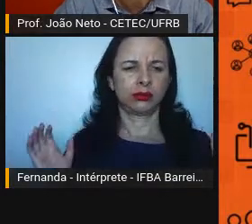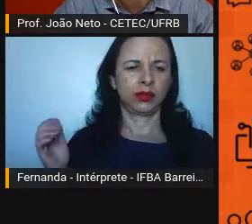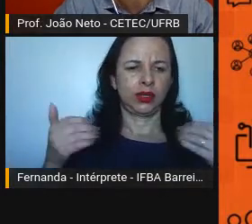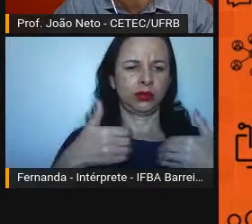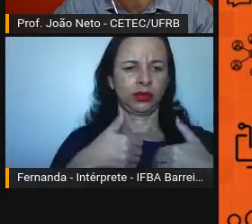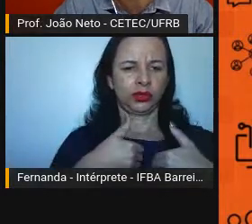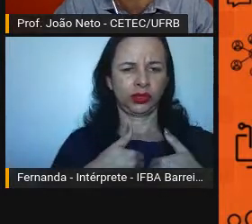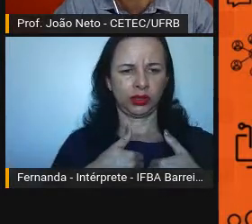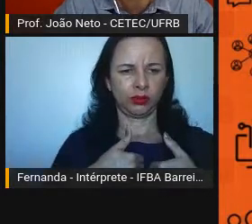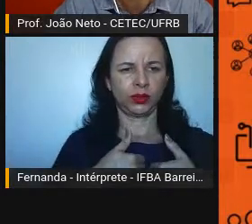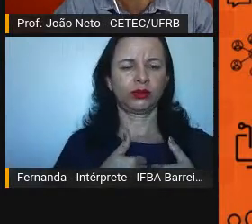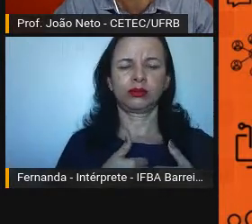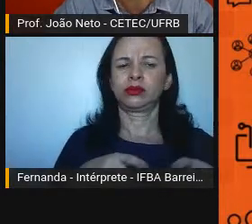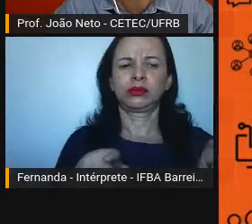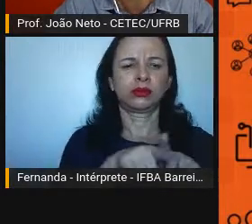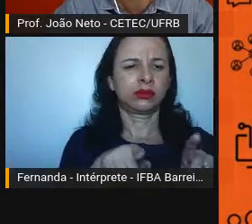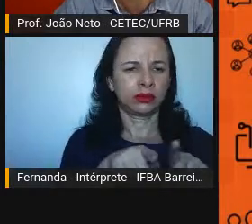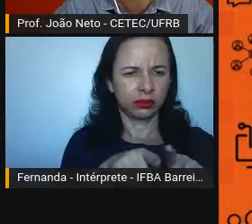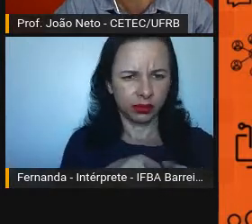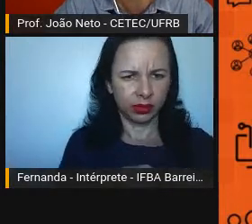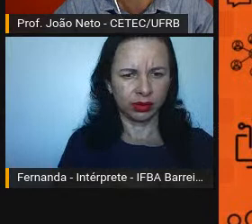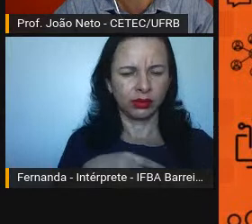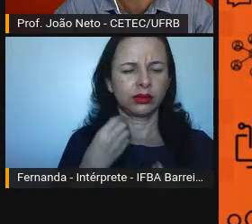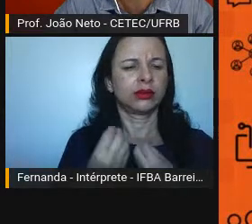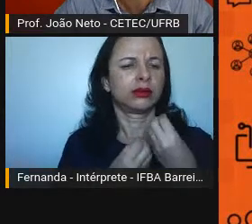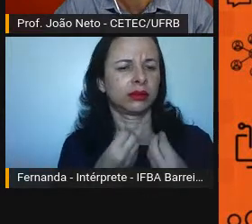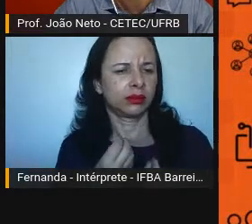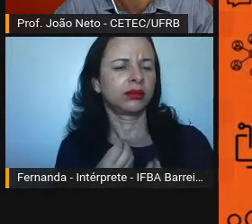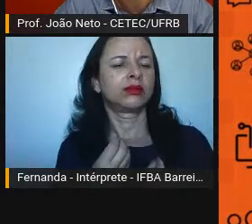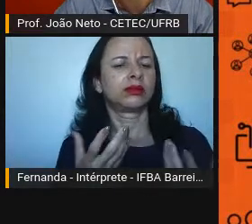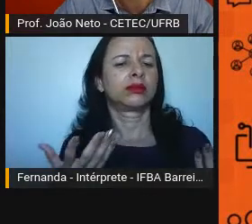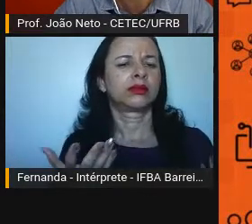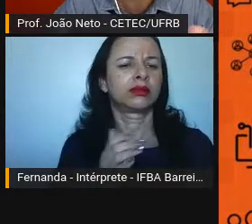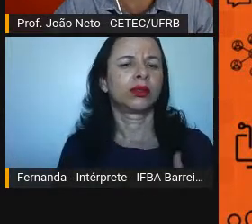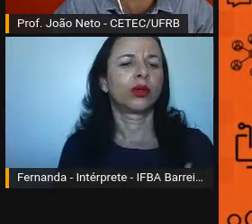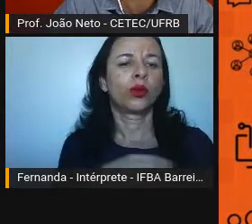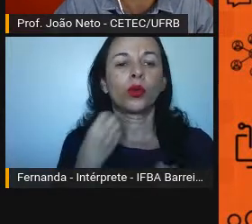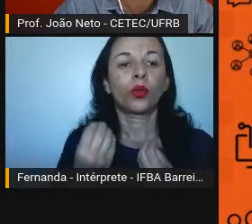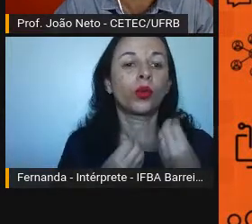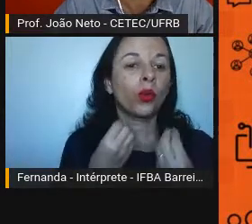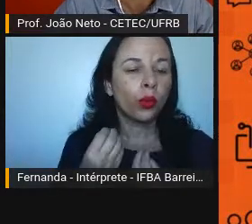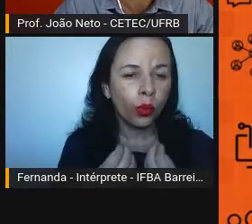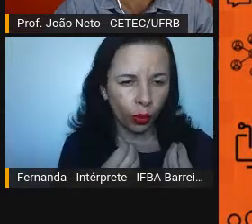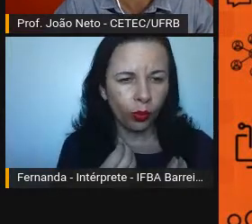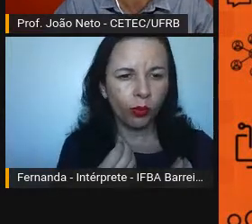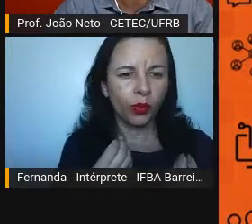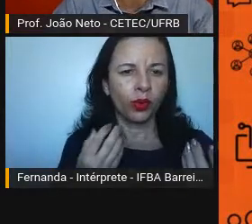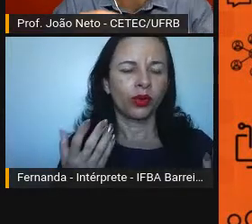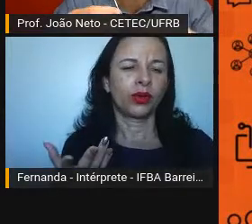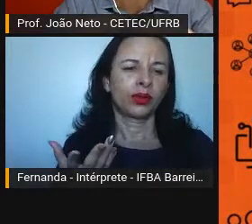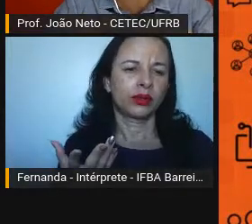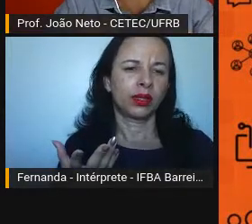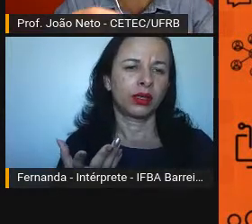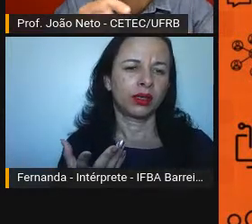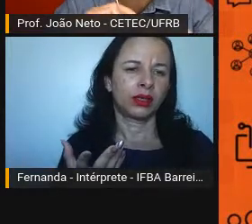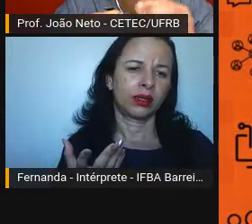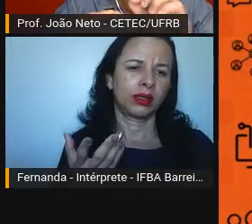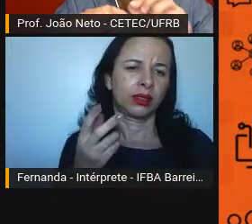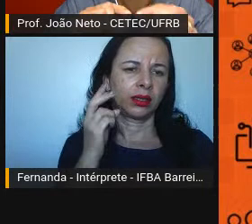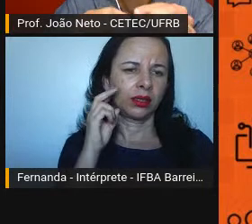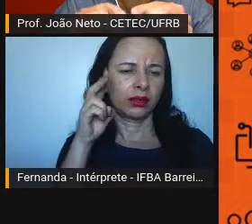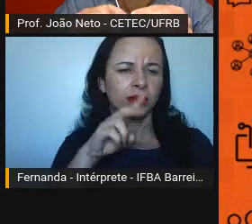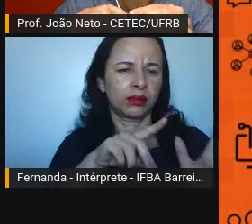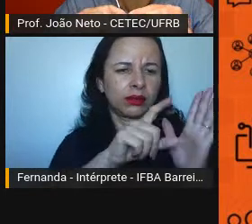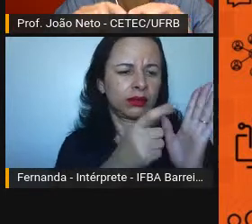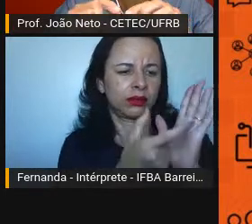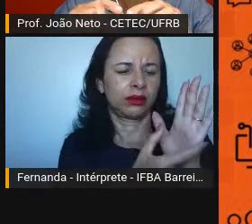e temos outras outras situações como por exemplo dislexia em que o indivíduo